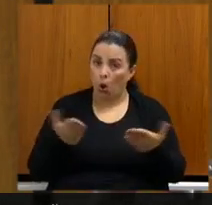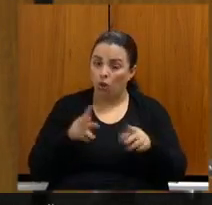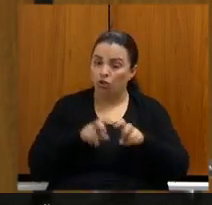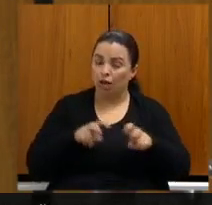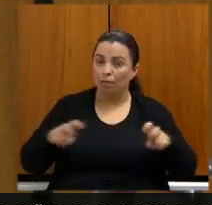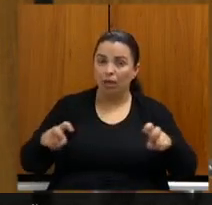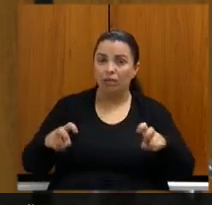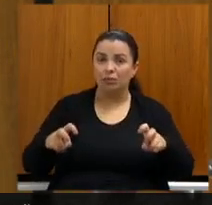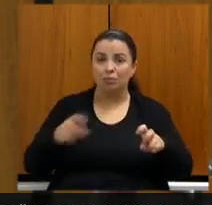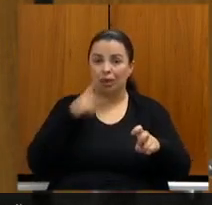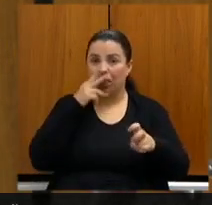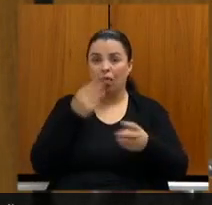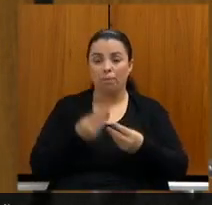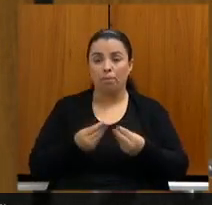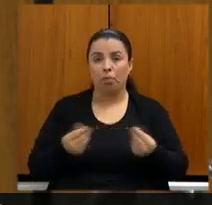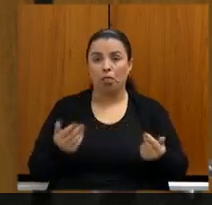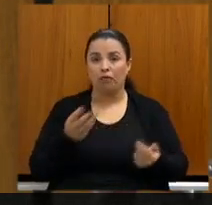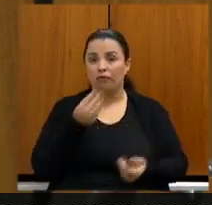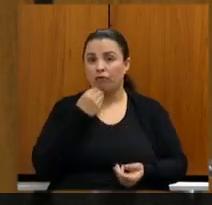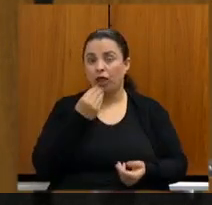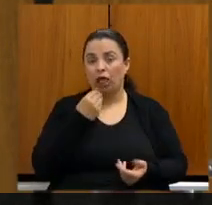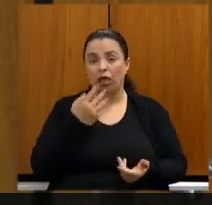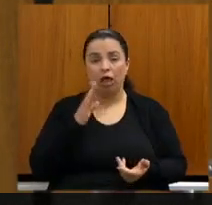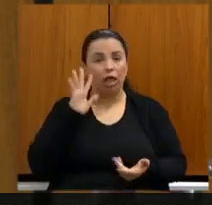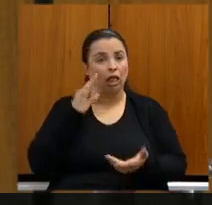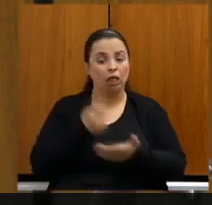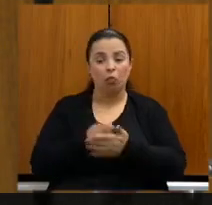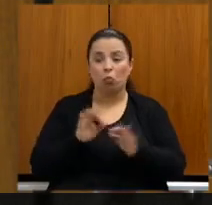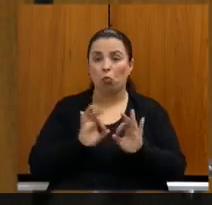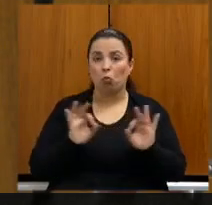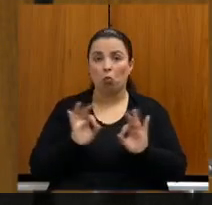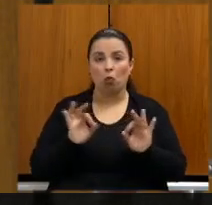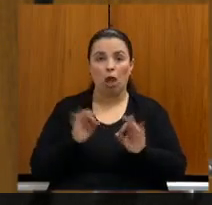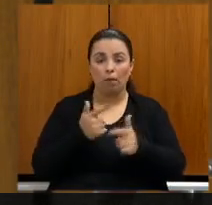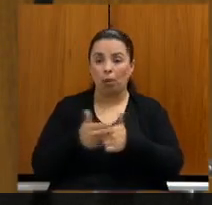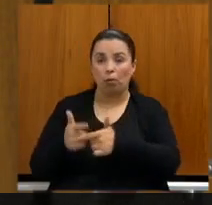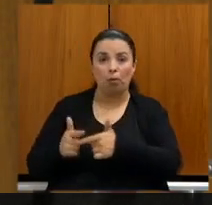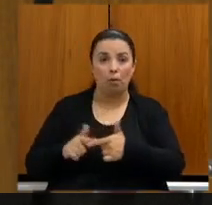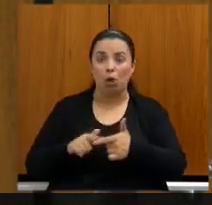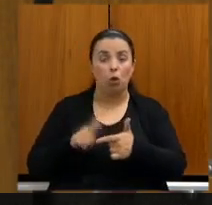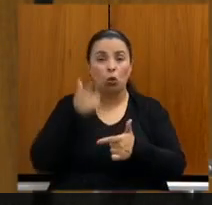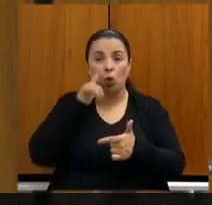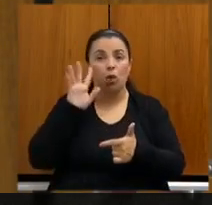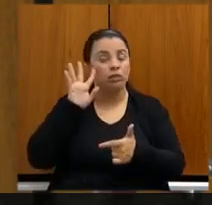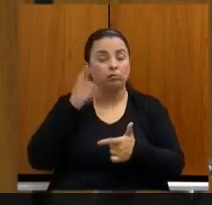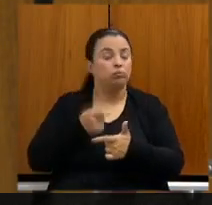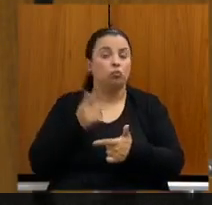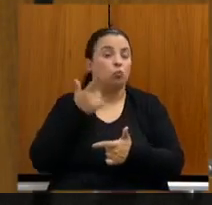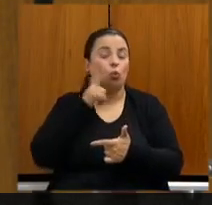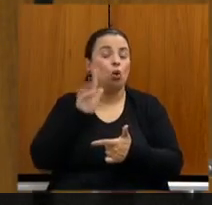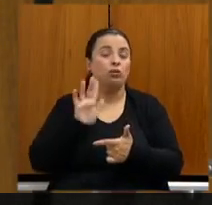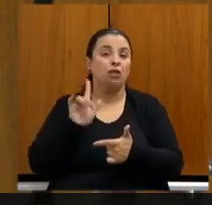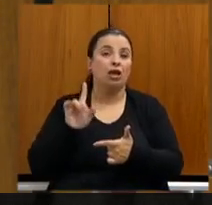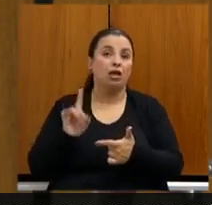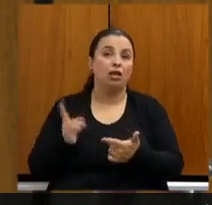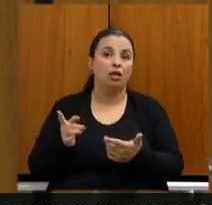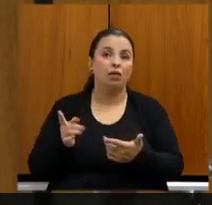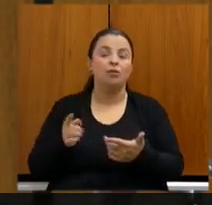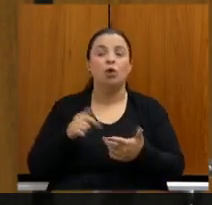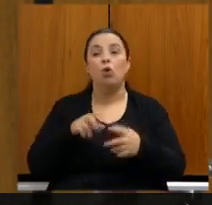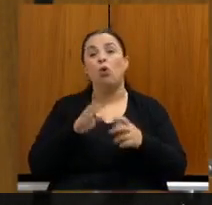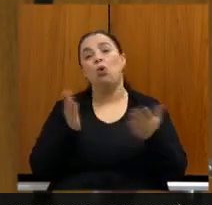nenhum poder de decisão e sem conseguir resolver os conflitos que existe no estado de Minas Gerais hoje à mesa acompanha